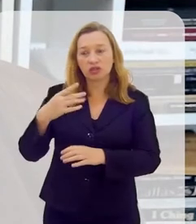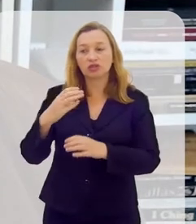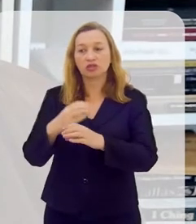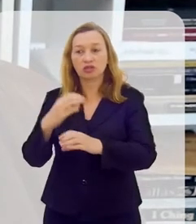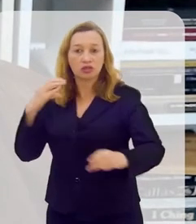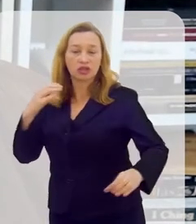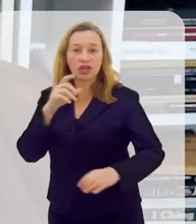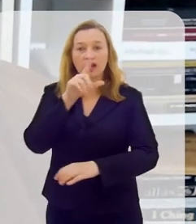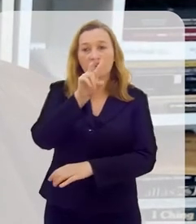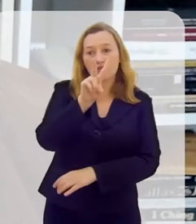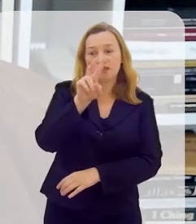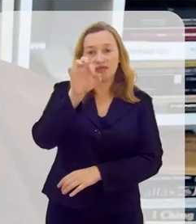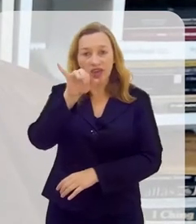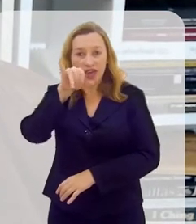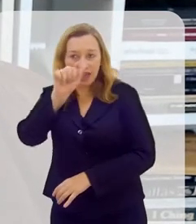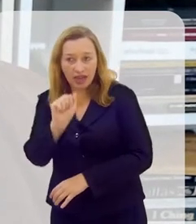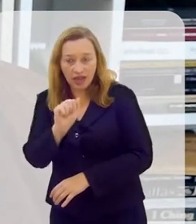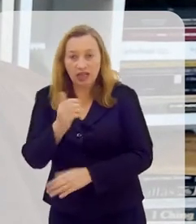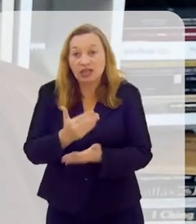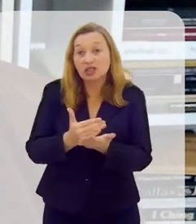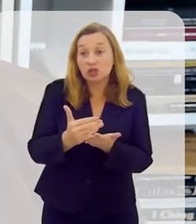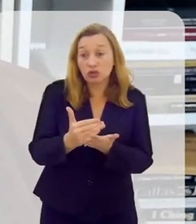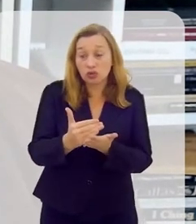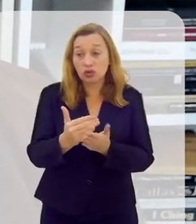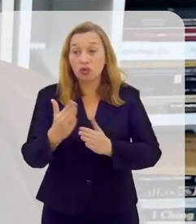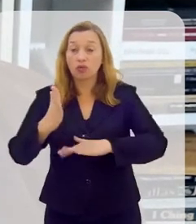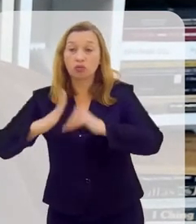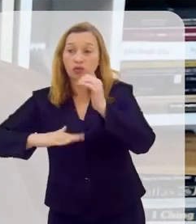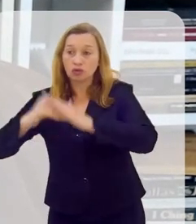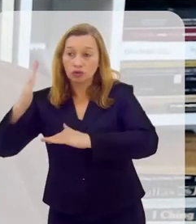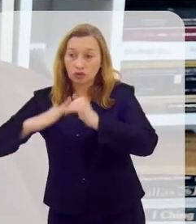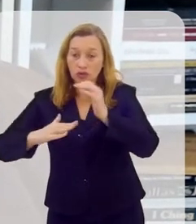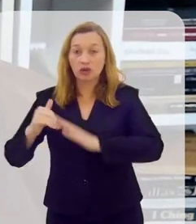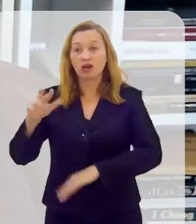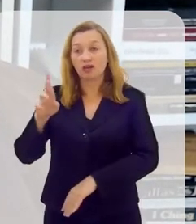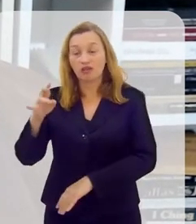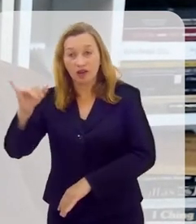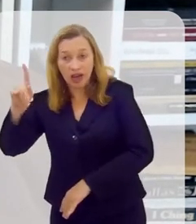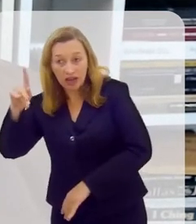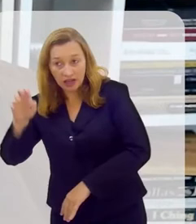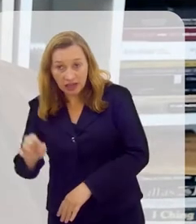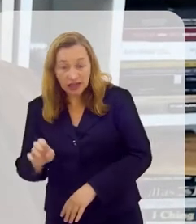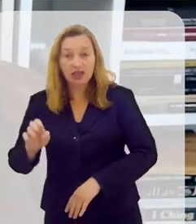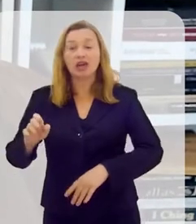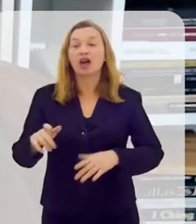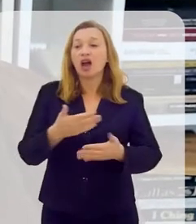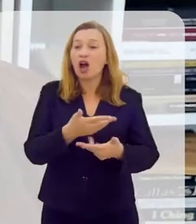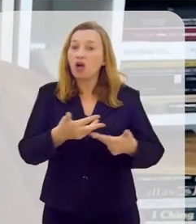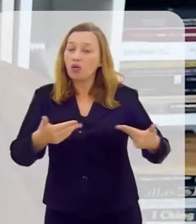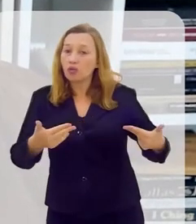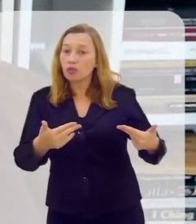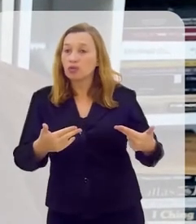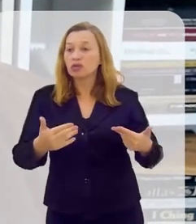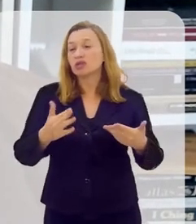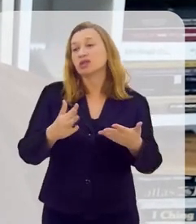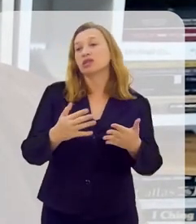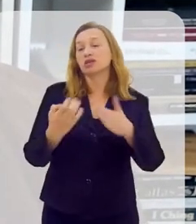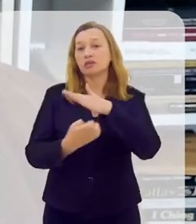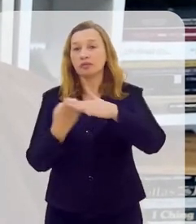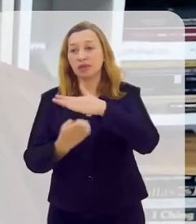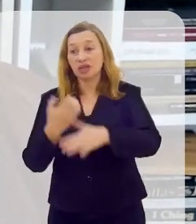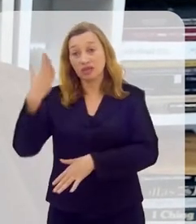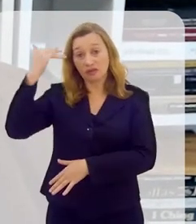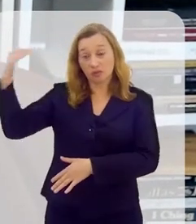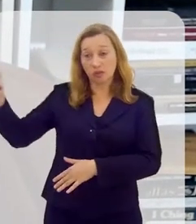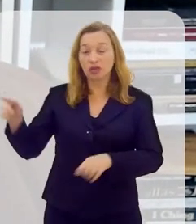de engenharia na Veiga de Almeida. Iniciou então uma carreira que incluiu a Varig, algumas multinacionais e o